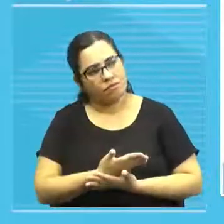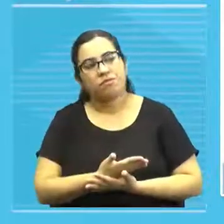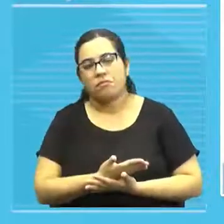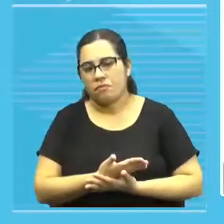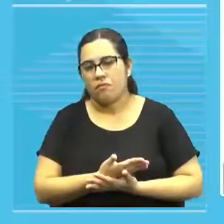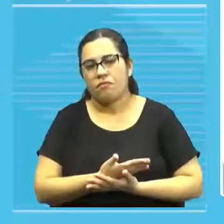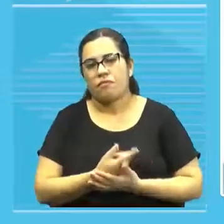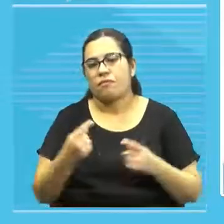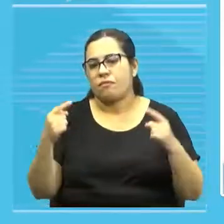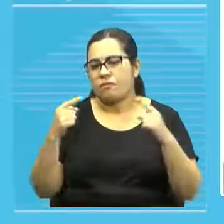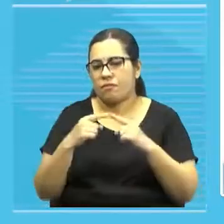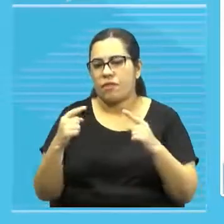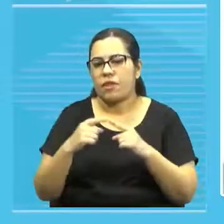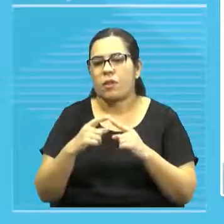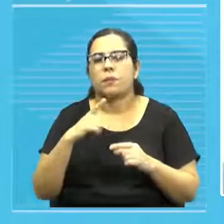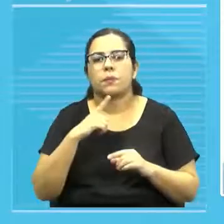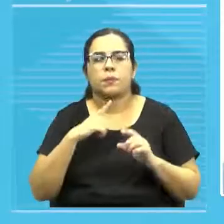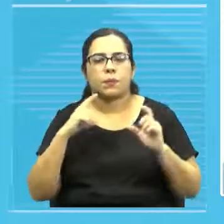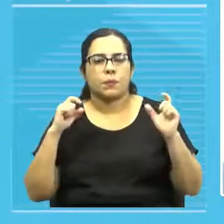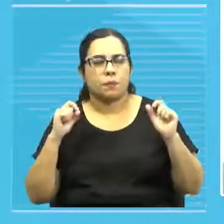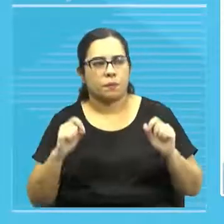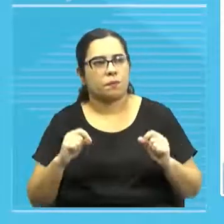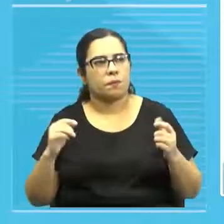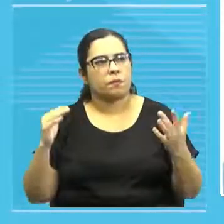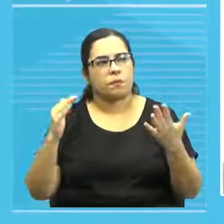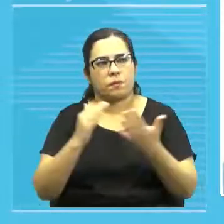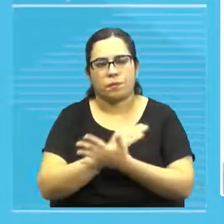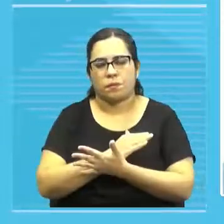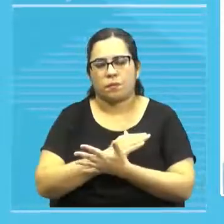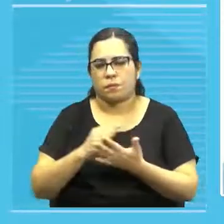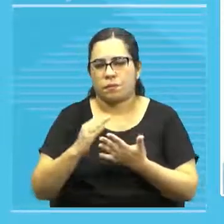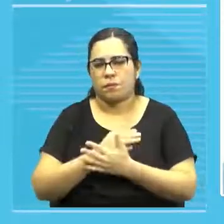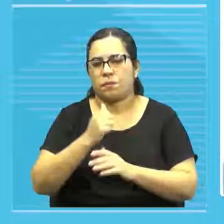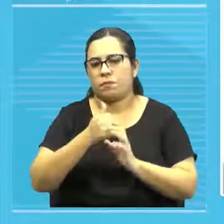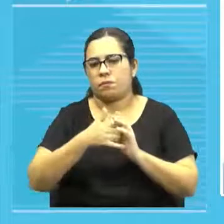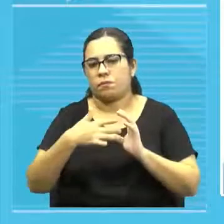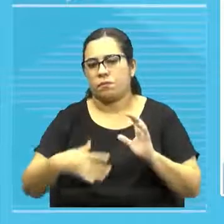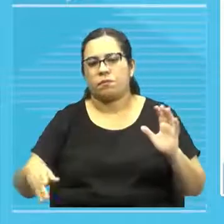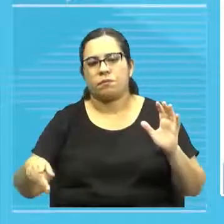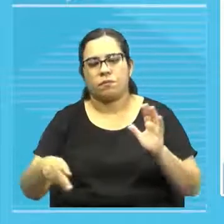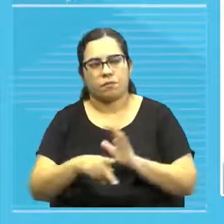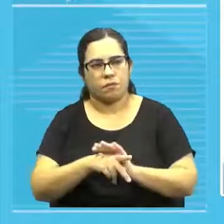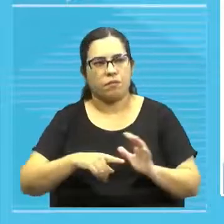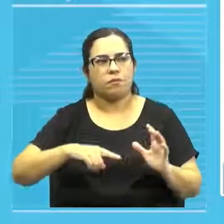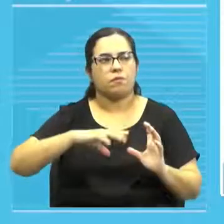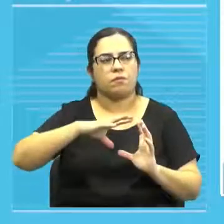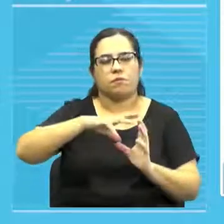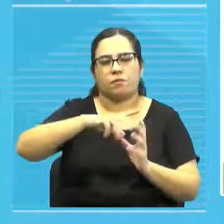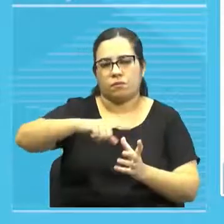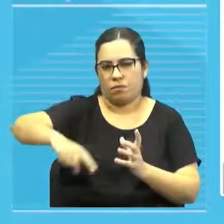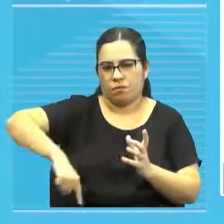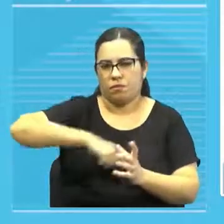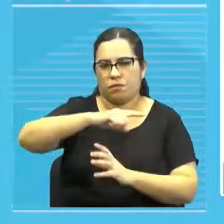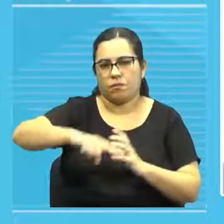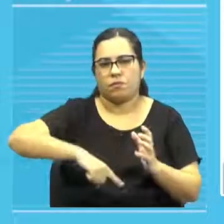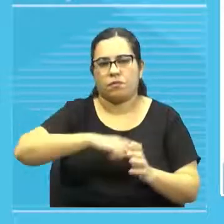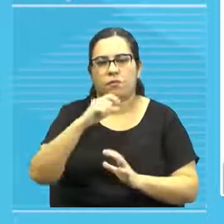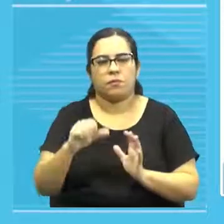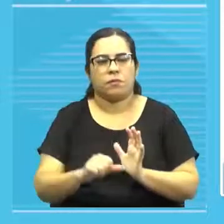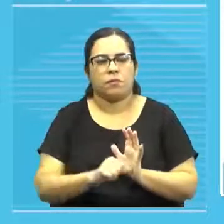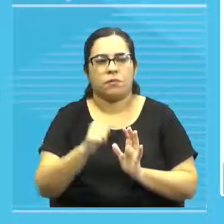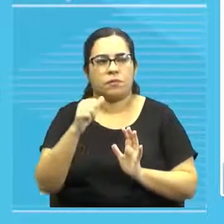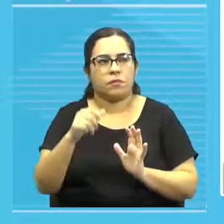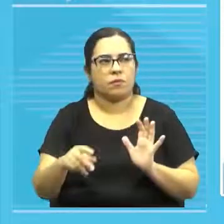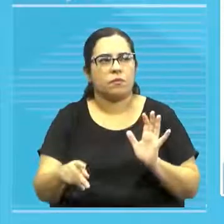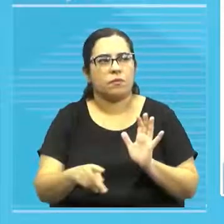Vejam Só a gente tem aqui algumas características da globalização em primeiro